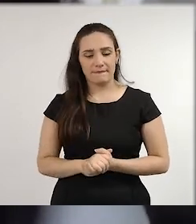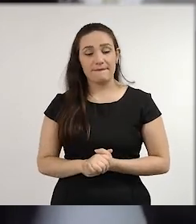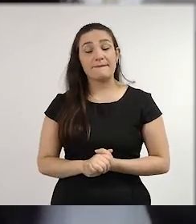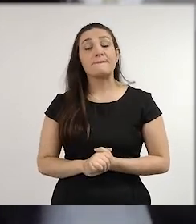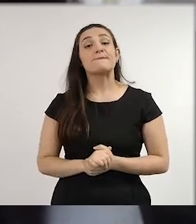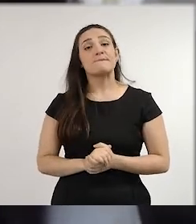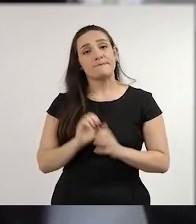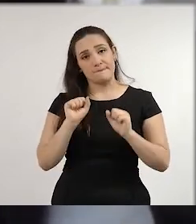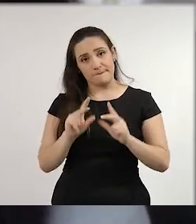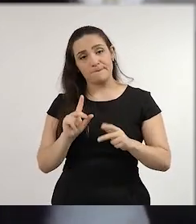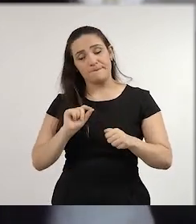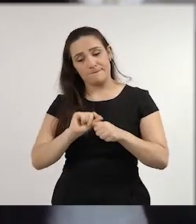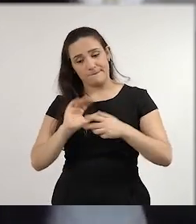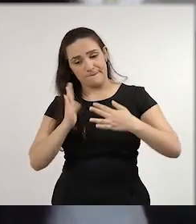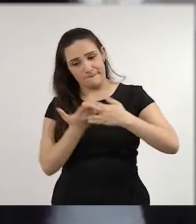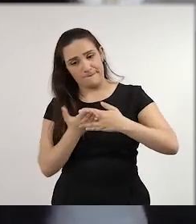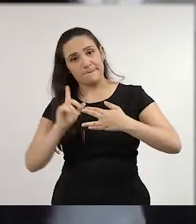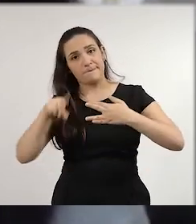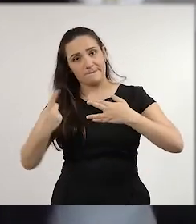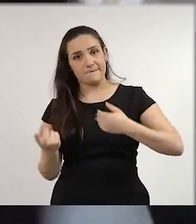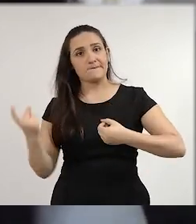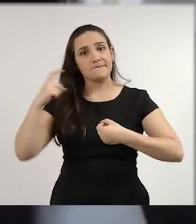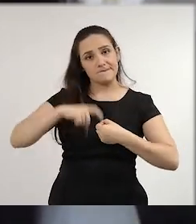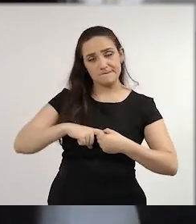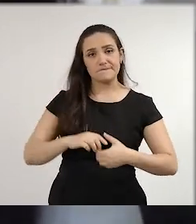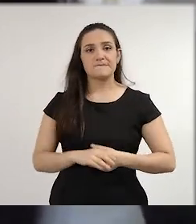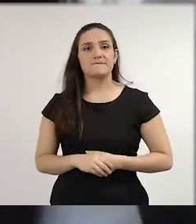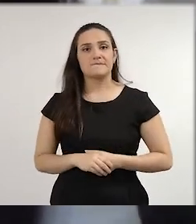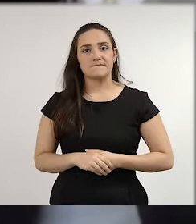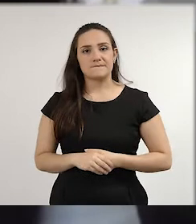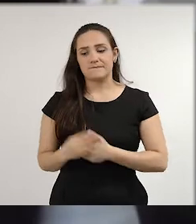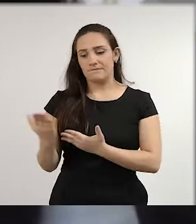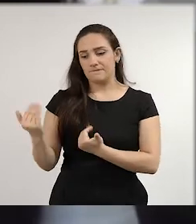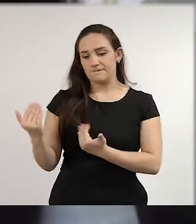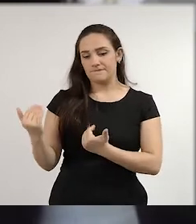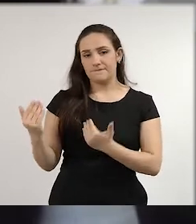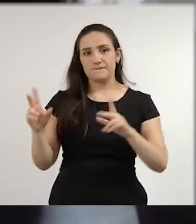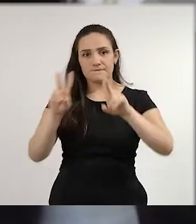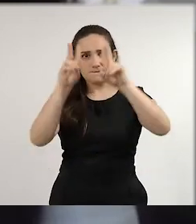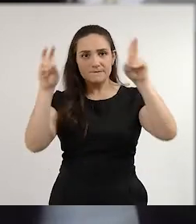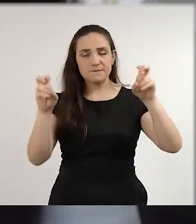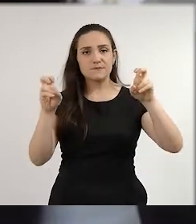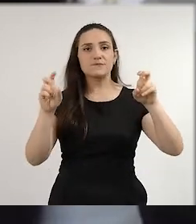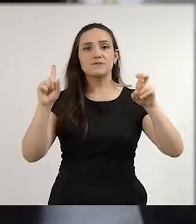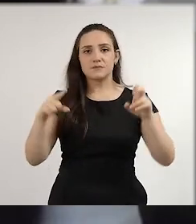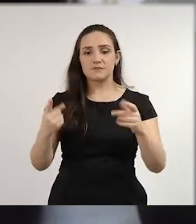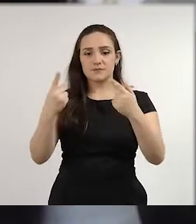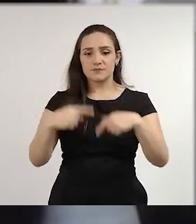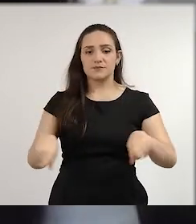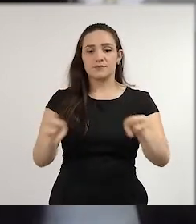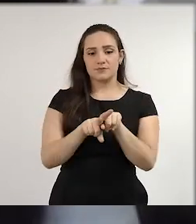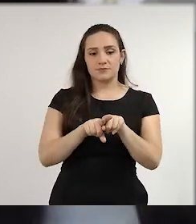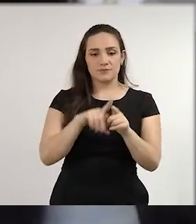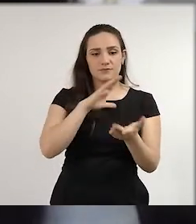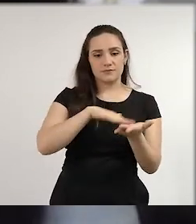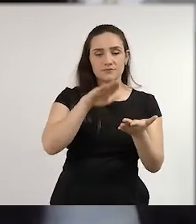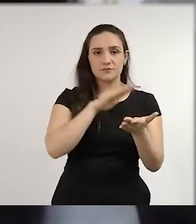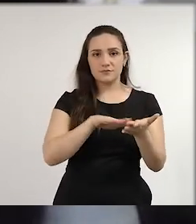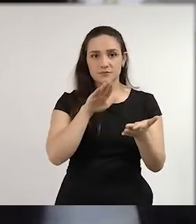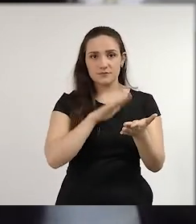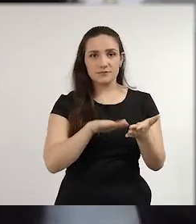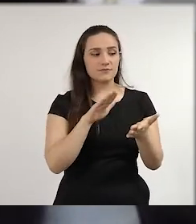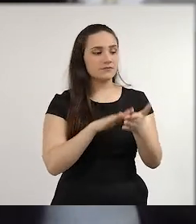Vamos dar então um pequeno intervalo, a gente volta a falar mais já já. O Juventude em Pauta é um programa em parceria